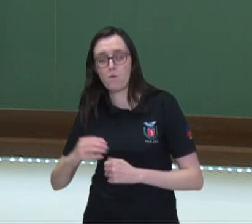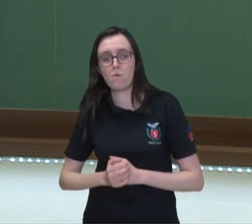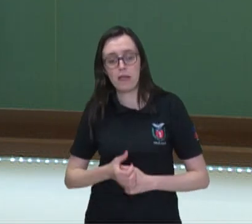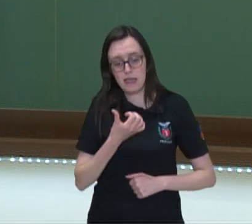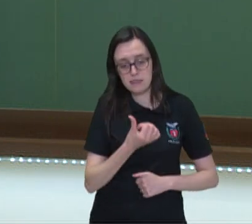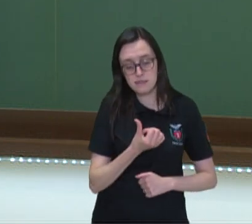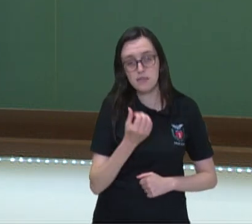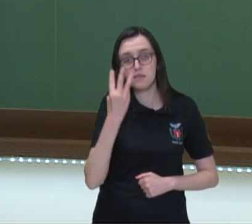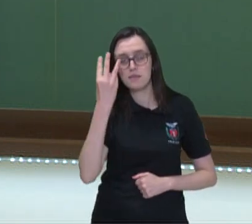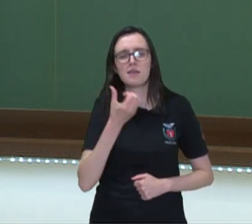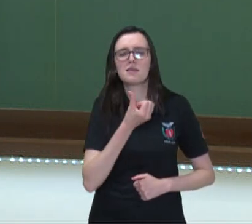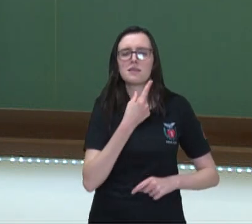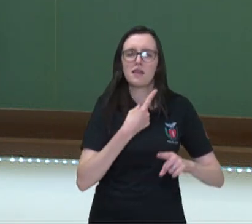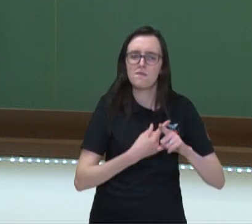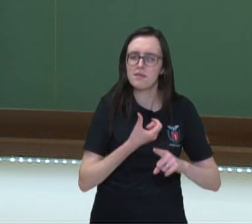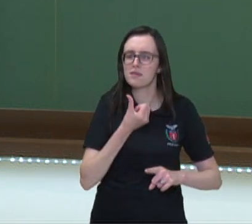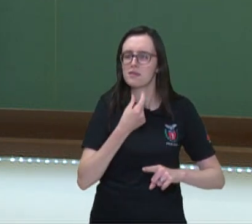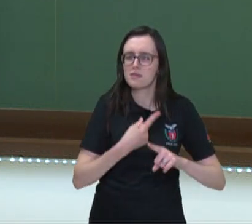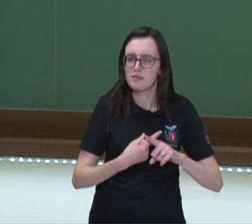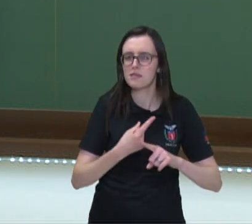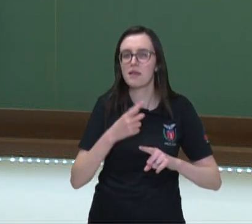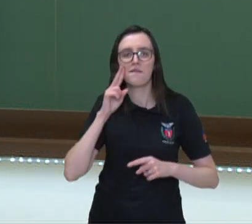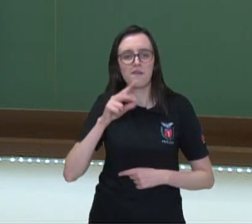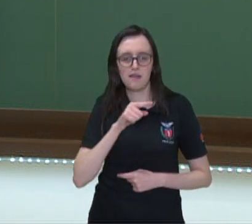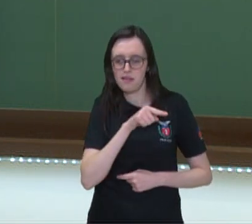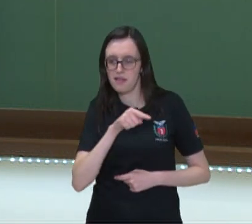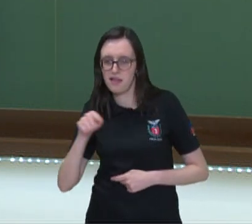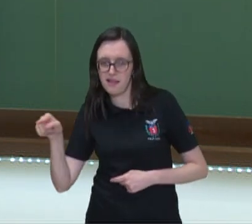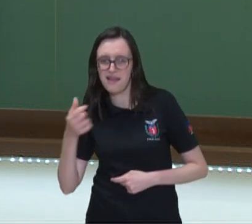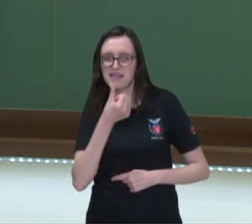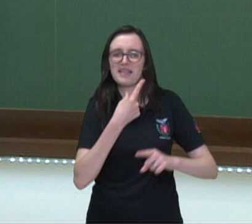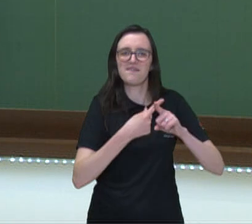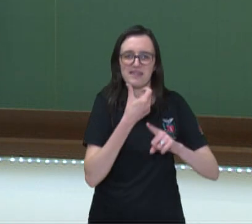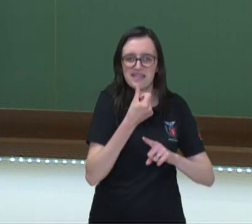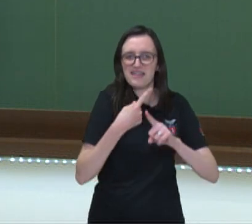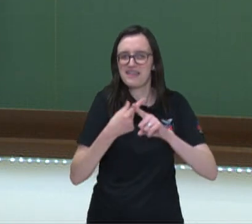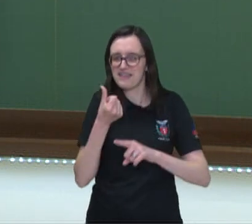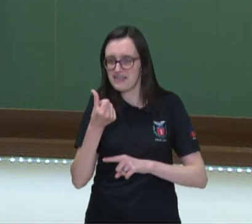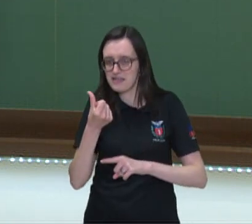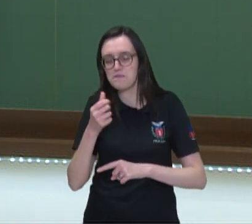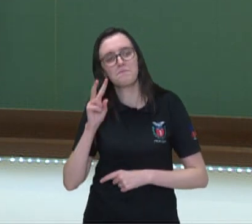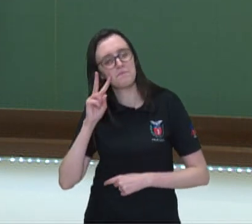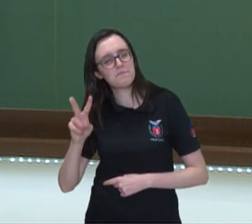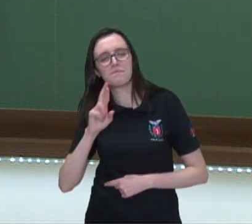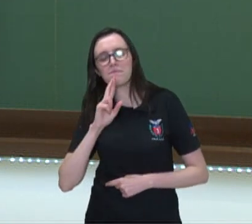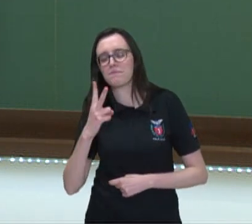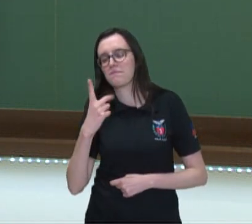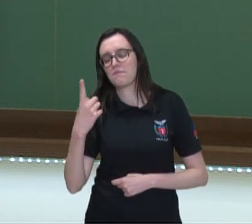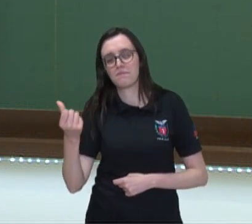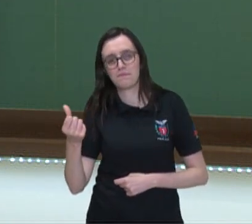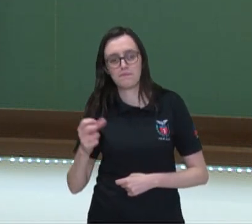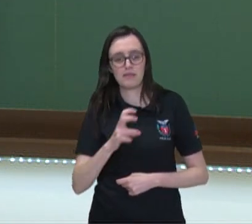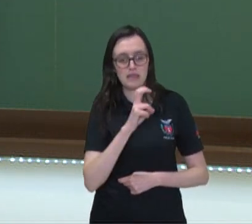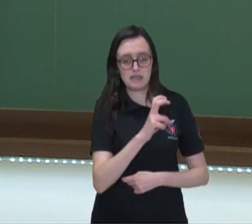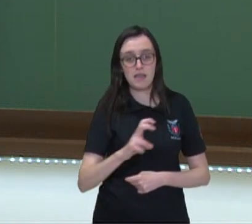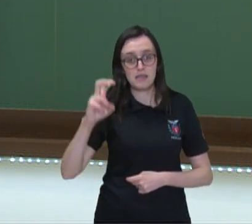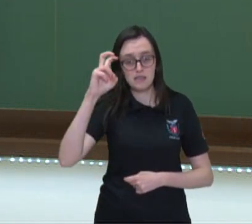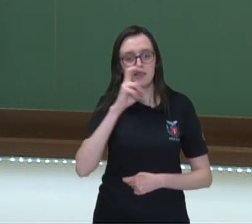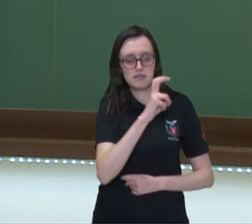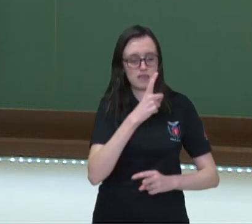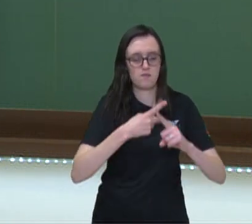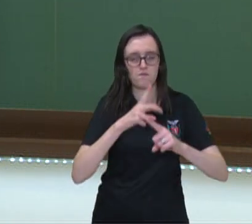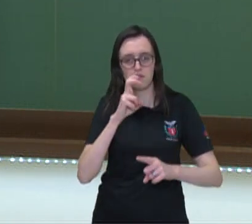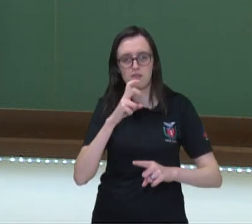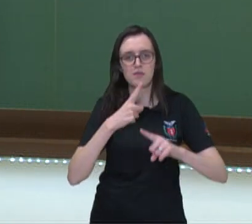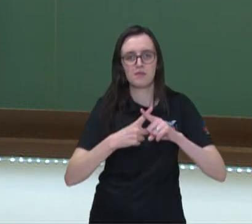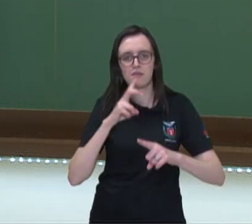é 6 vezes 6 vezes 6, que dá 216. E 5 à quinta é 5 vezes 5 vezes 5 vezes 5